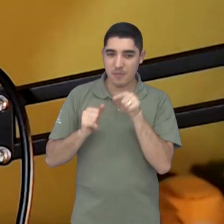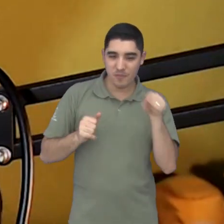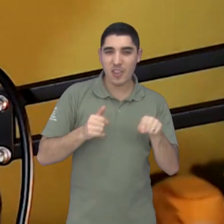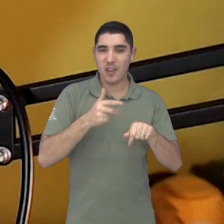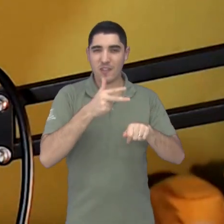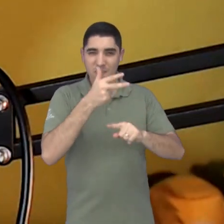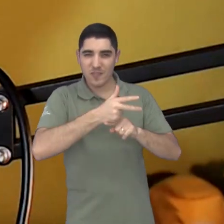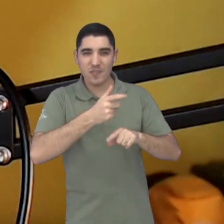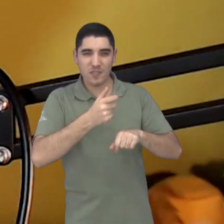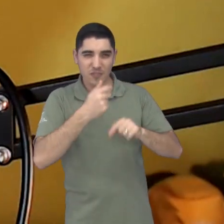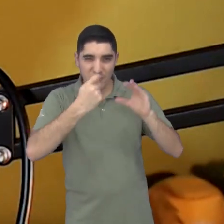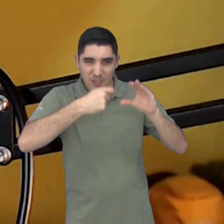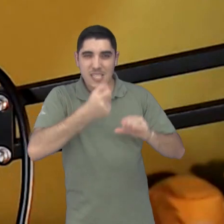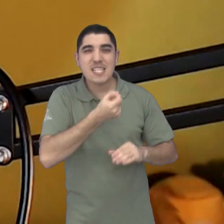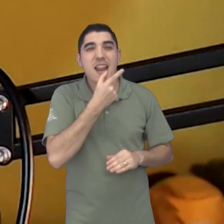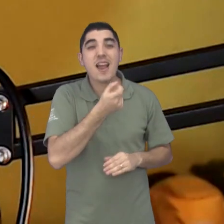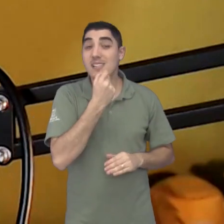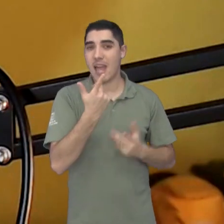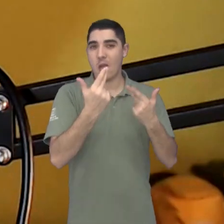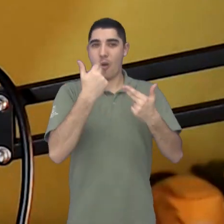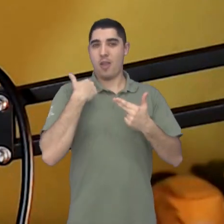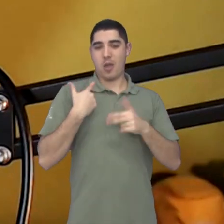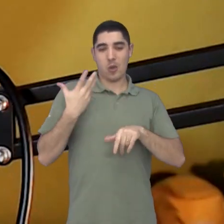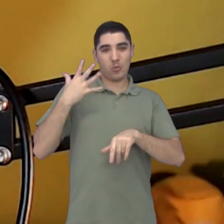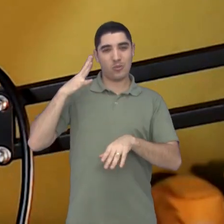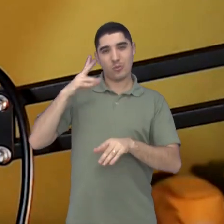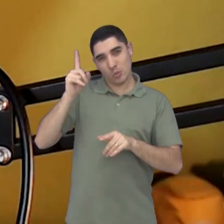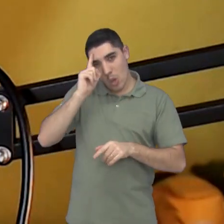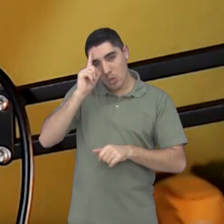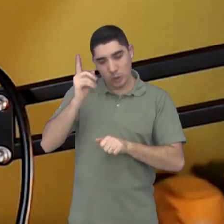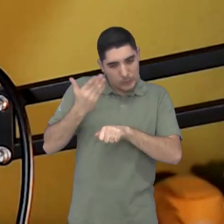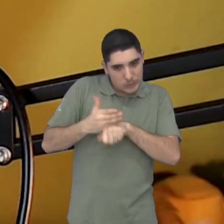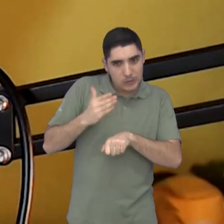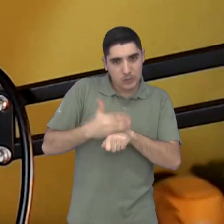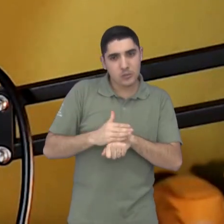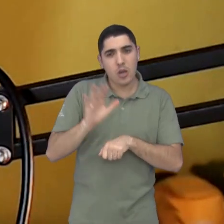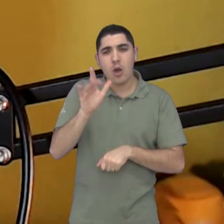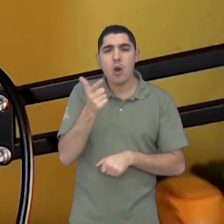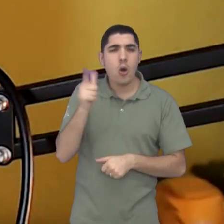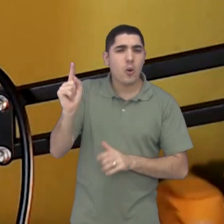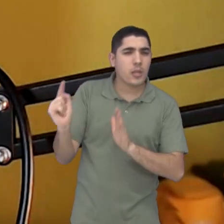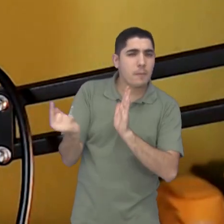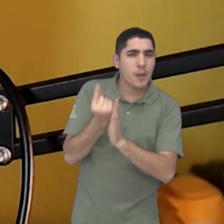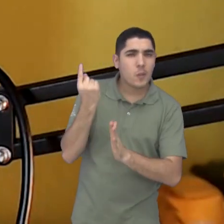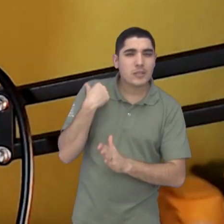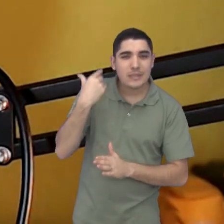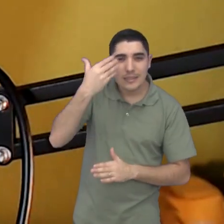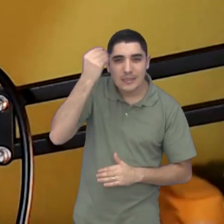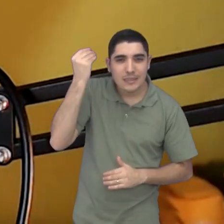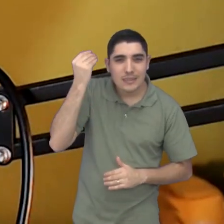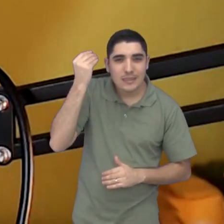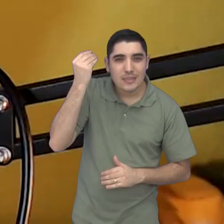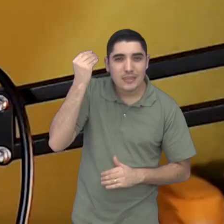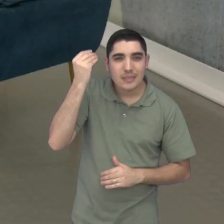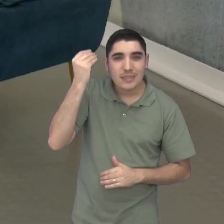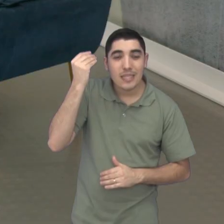videozinhos engraçados são basicamente minha lição de casa. E qual era a outra pergunta? Eu esqueci